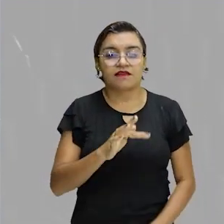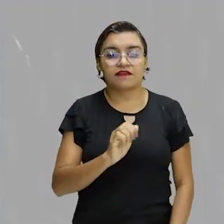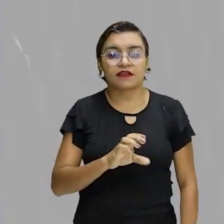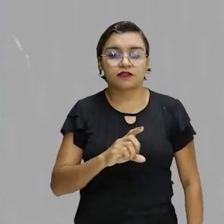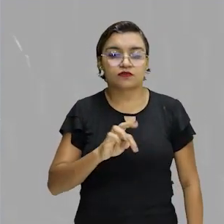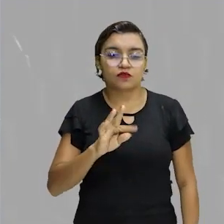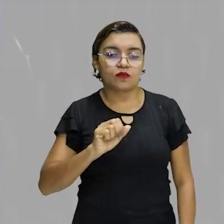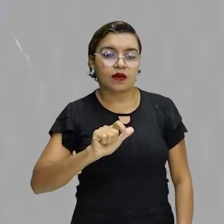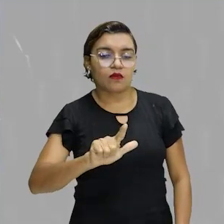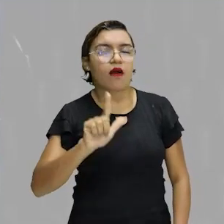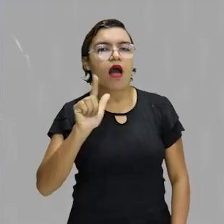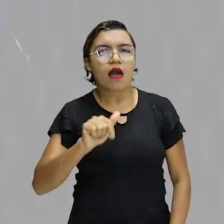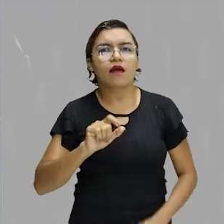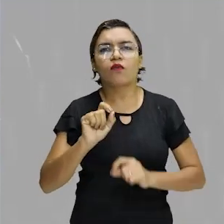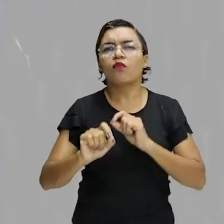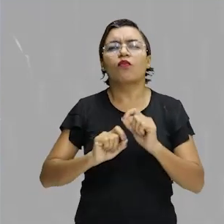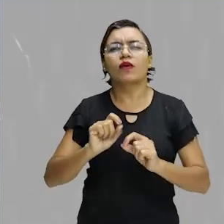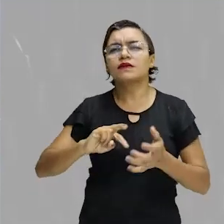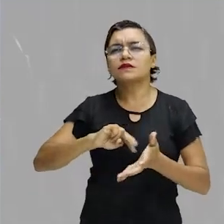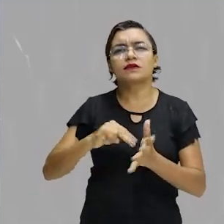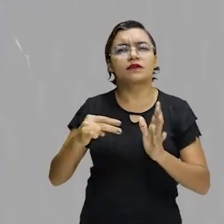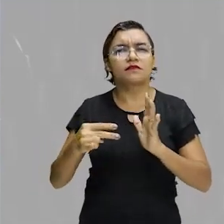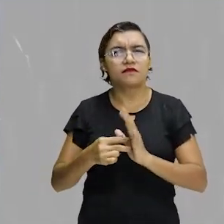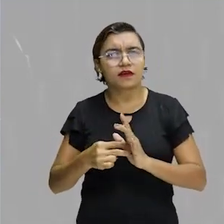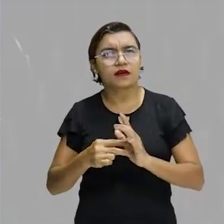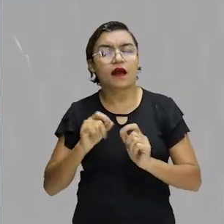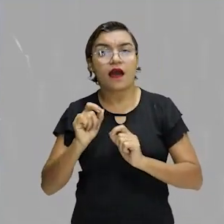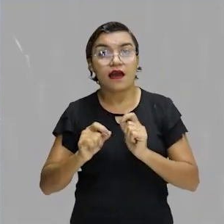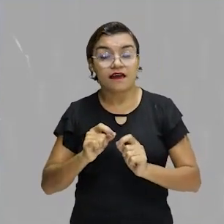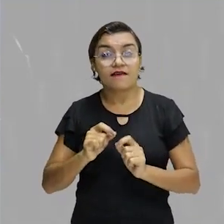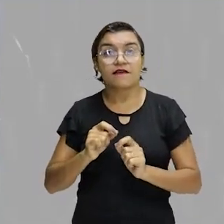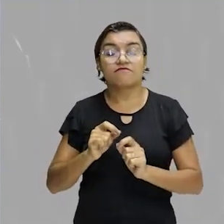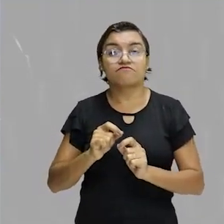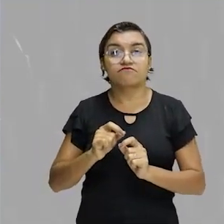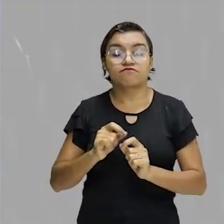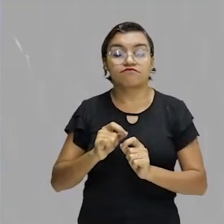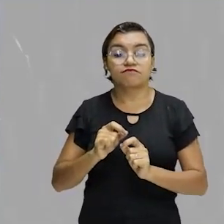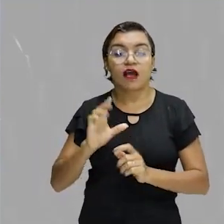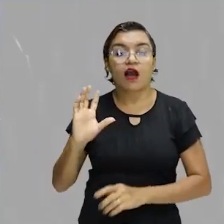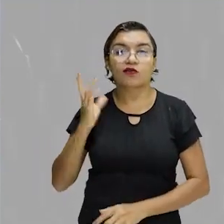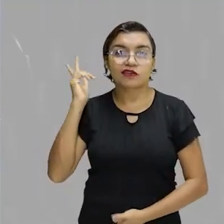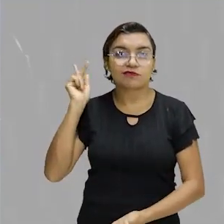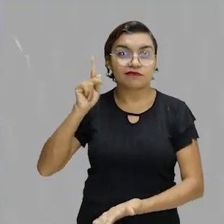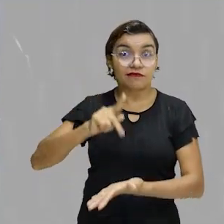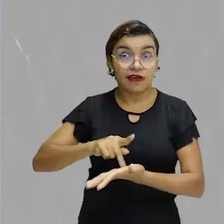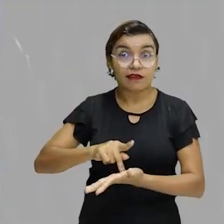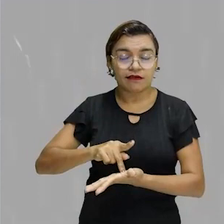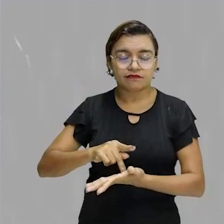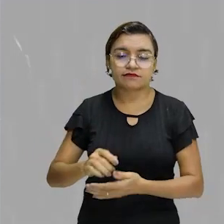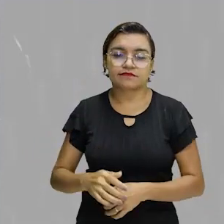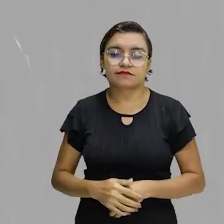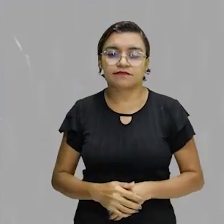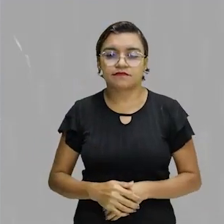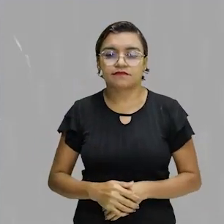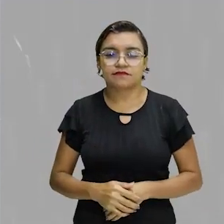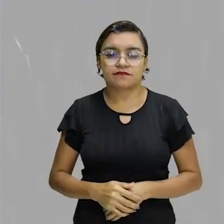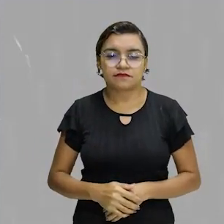factual? O próprio nome já diz, é um texto que tem como base fatos. Tá? Então, qual é o objetivo desse texto?